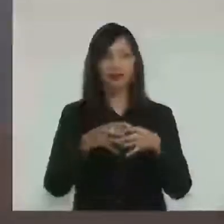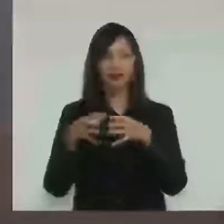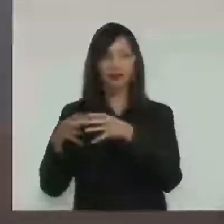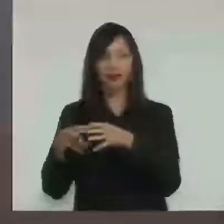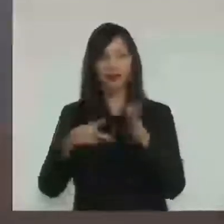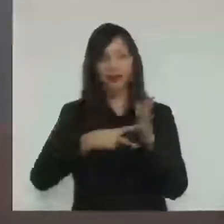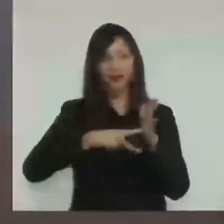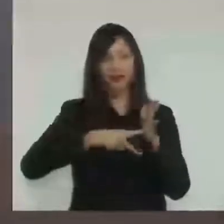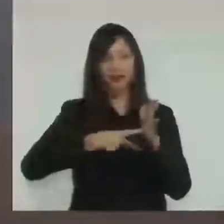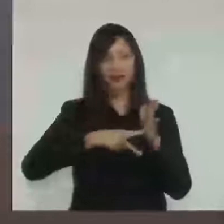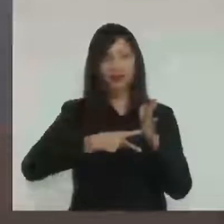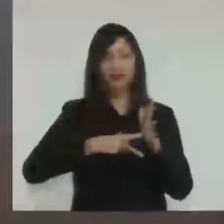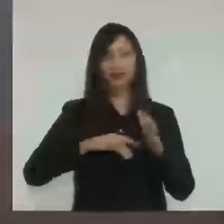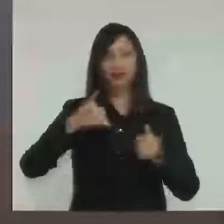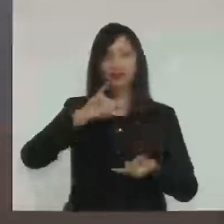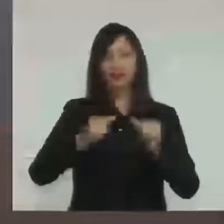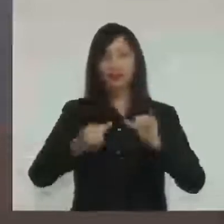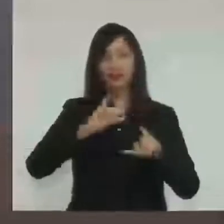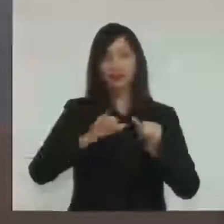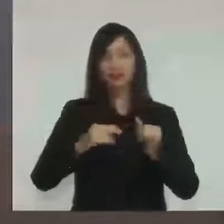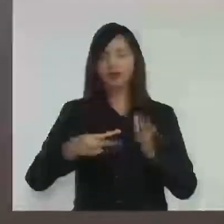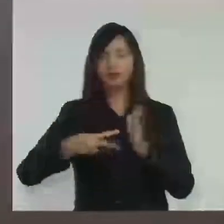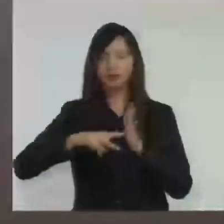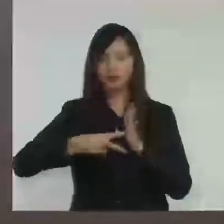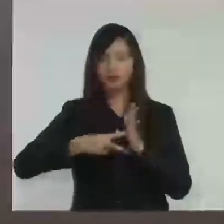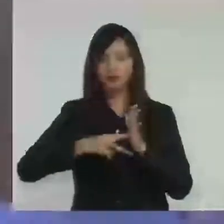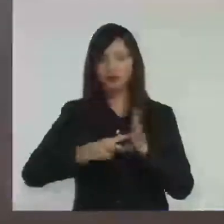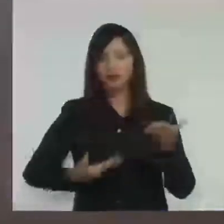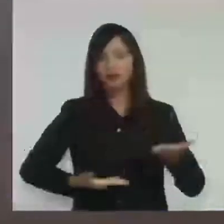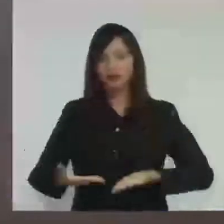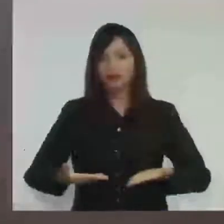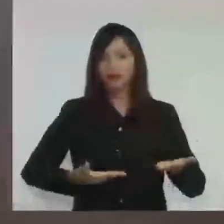sindicais importantes, Sindicato dos Químicos, Sindicato dos Servidores.